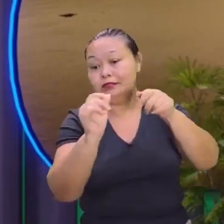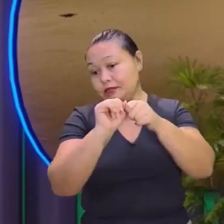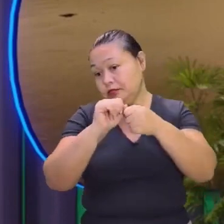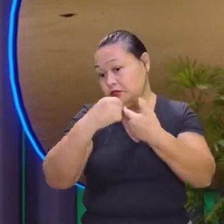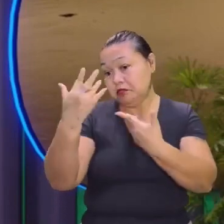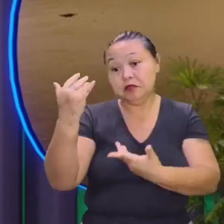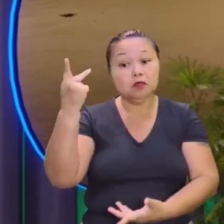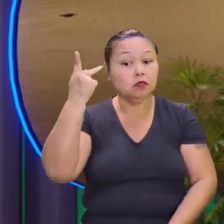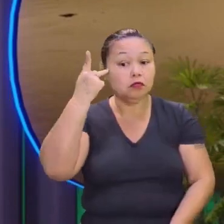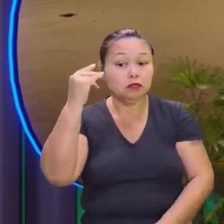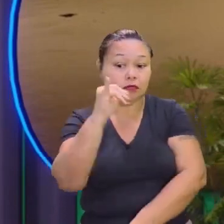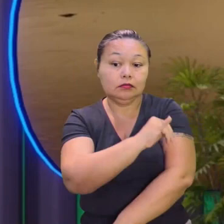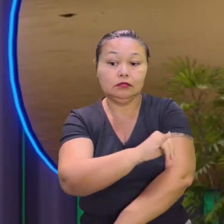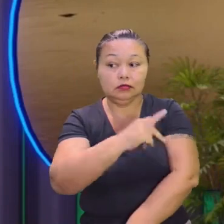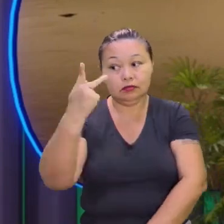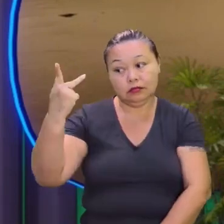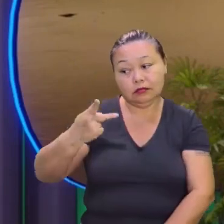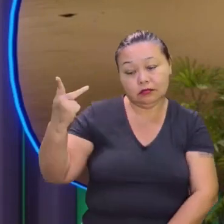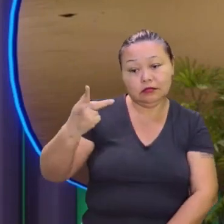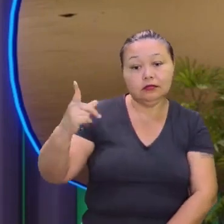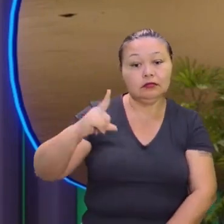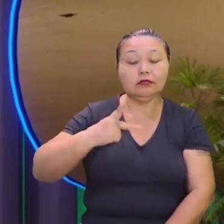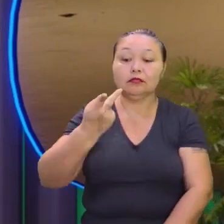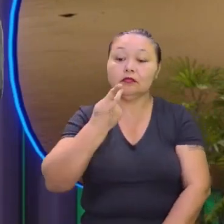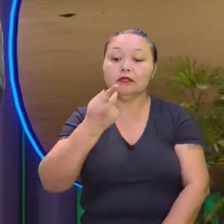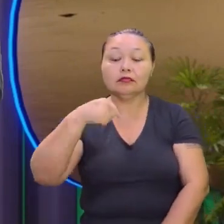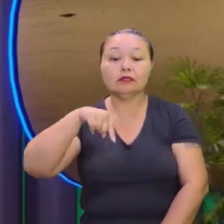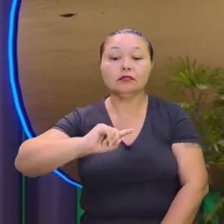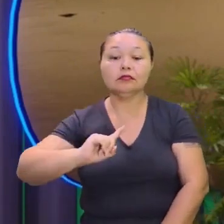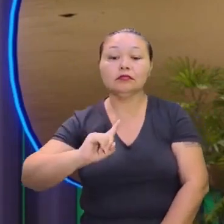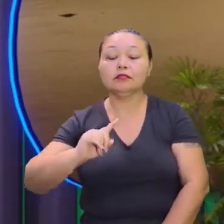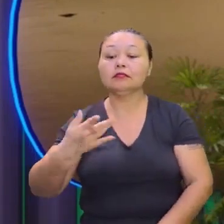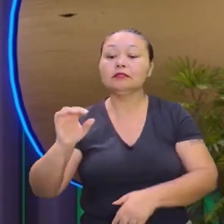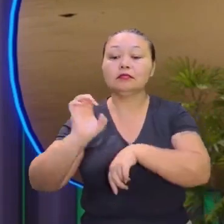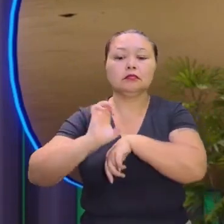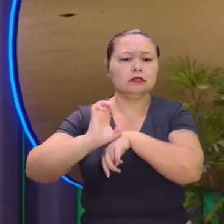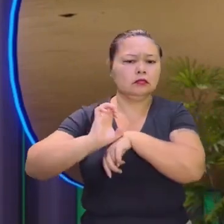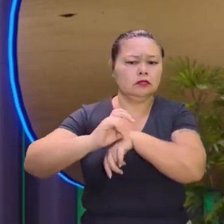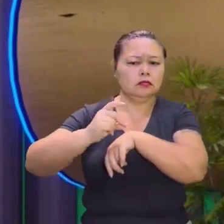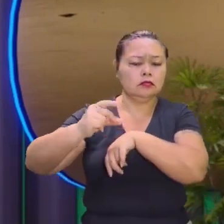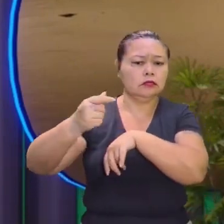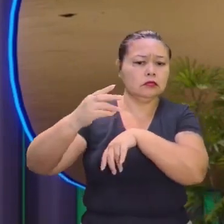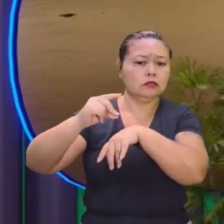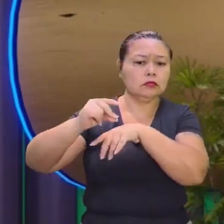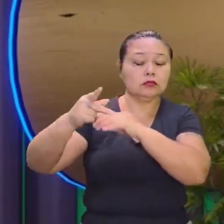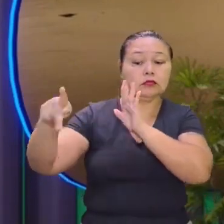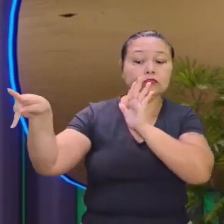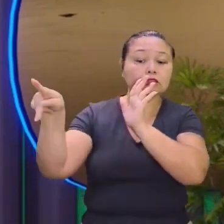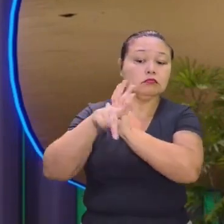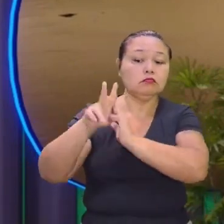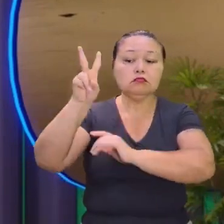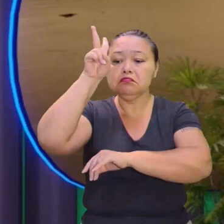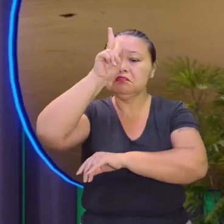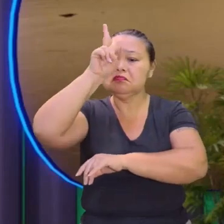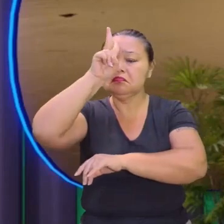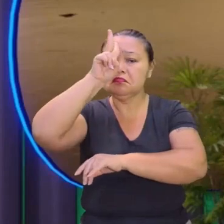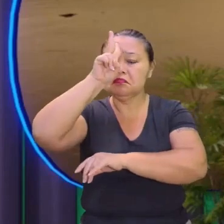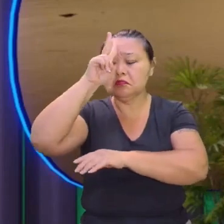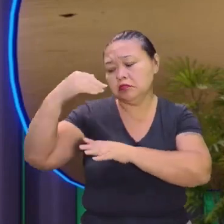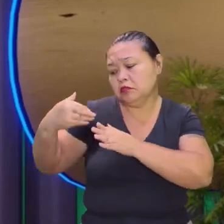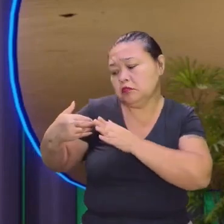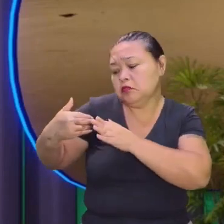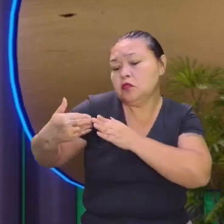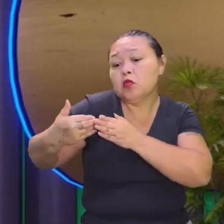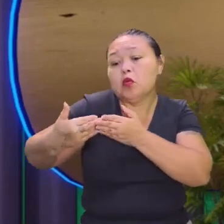eixo Rio-São Paulo. Isso mesmo. Obviamente estamos falando de estados que faz parte da própria história da berço,